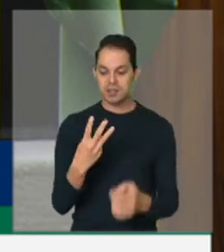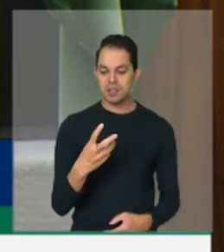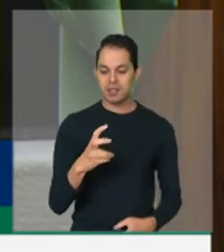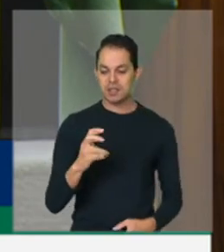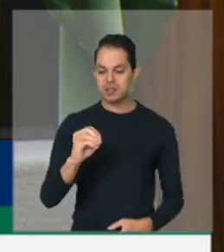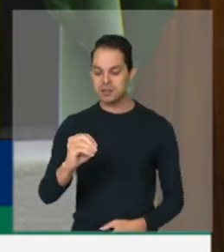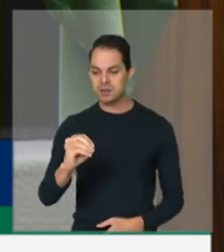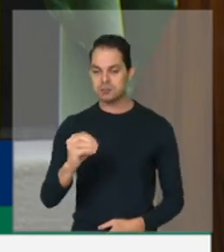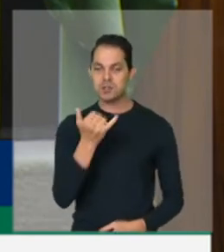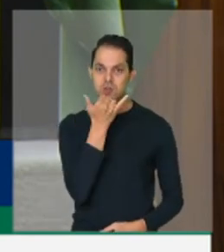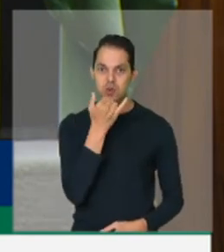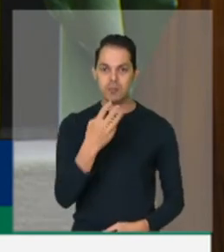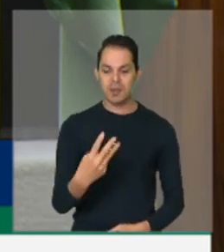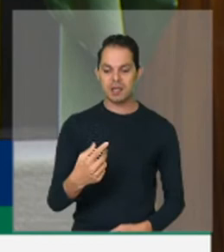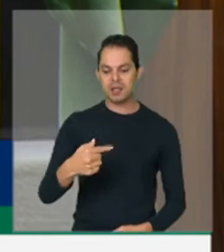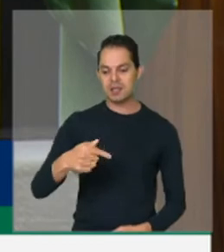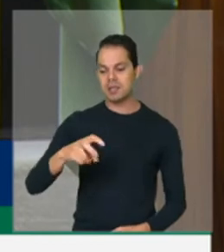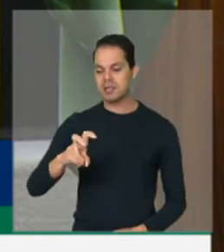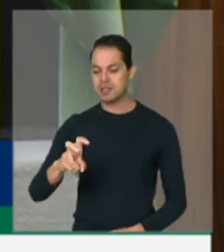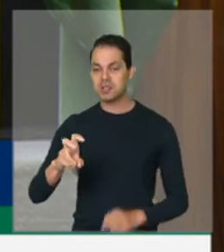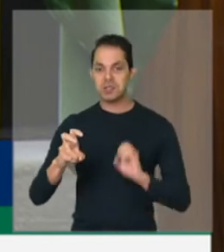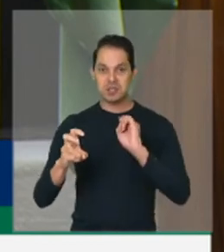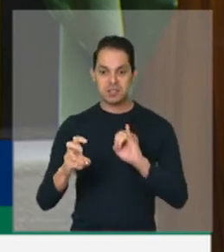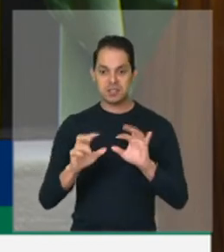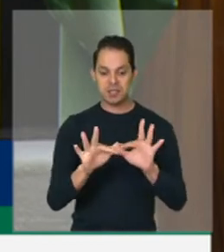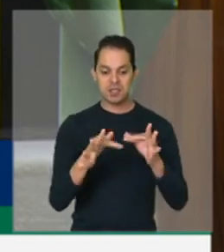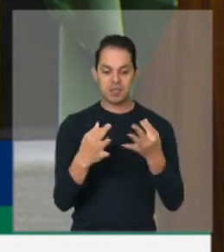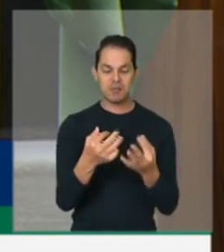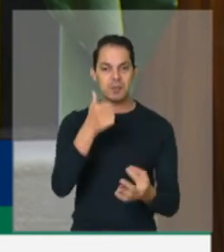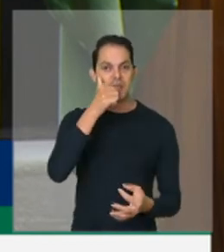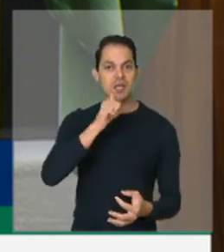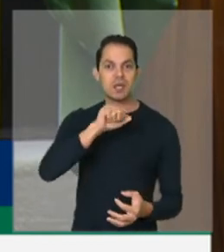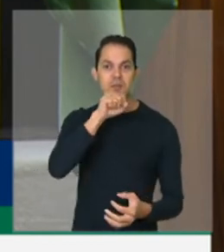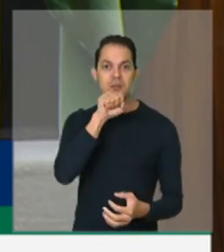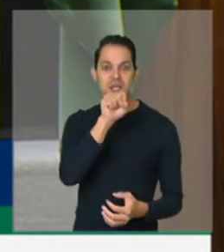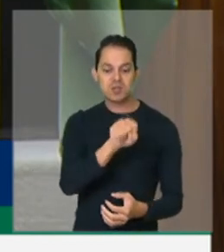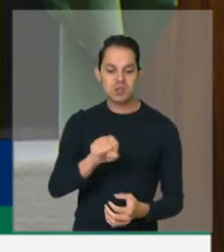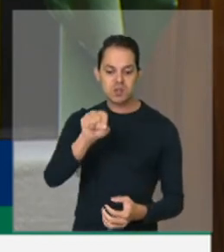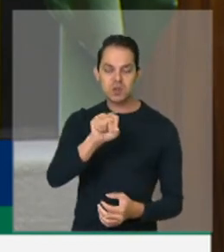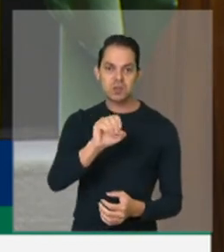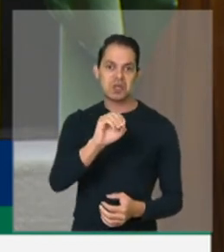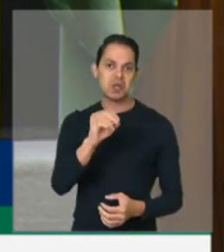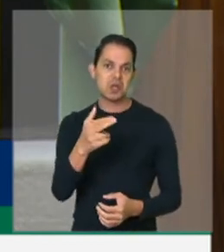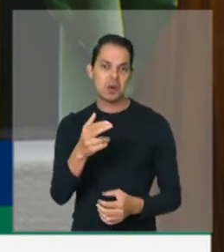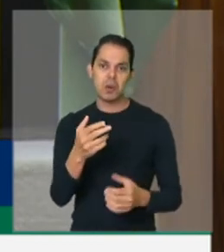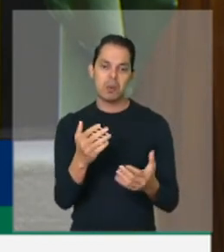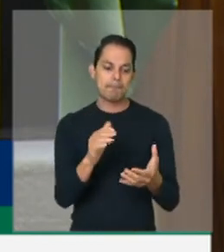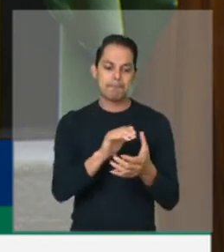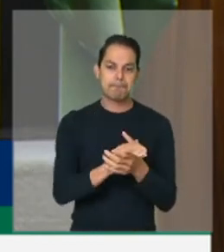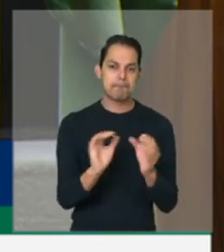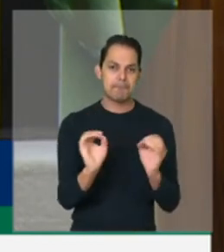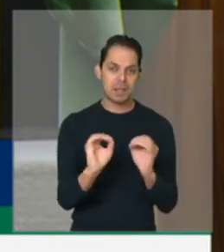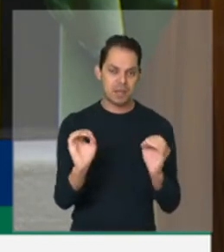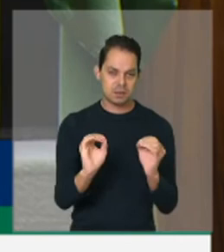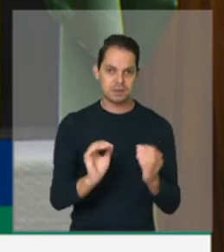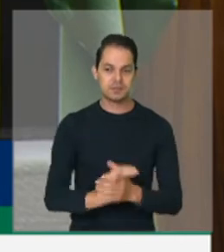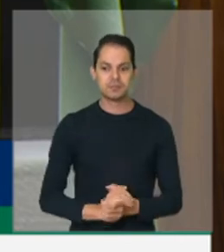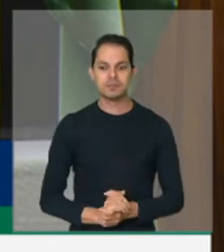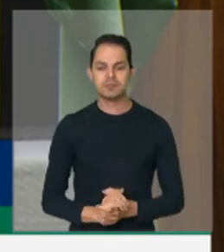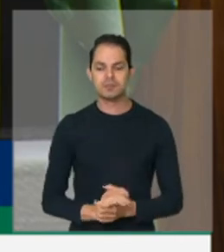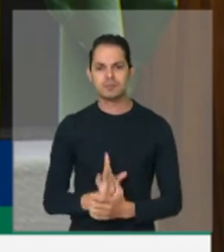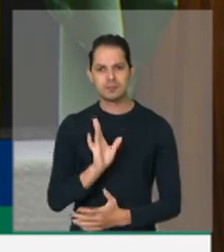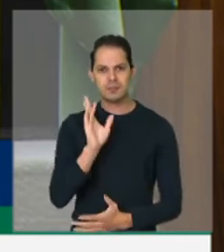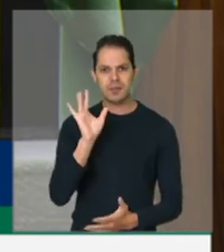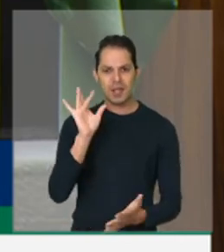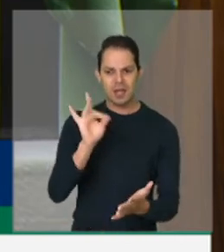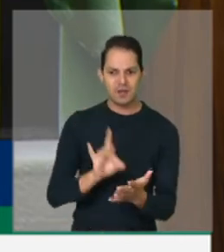R$ 375 para quem tem a mãe solteira ou que não tem companheiro. Vejam, na verdade o auxílio